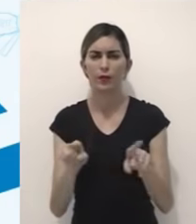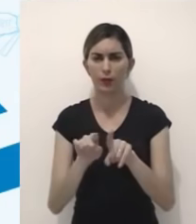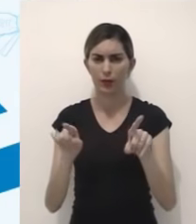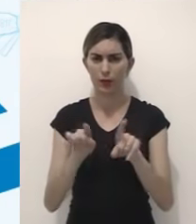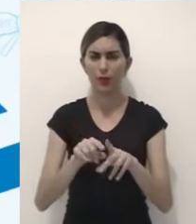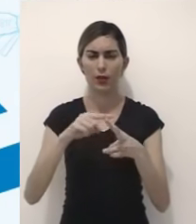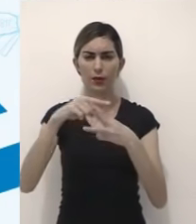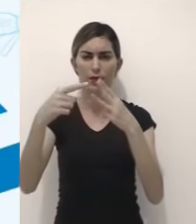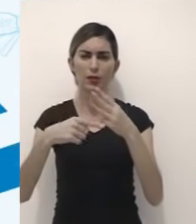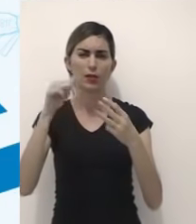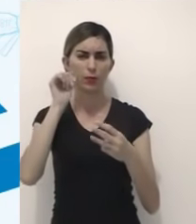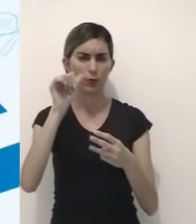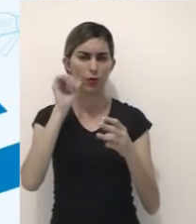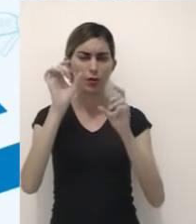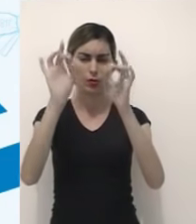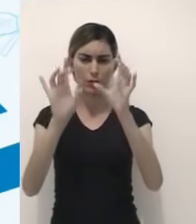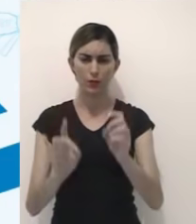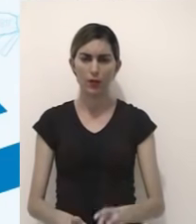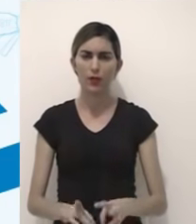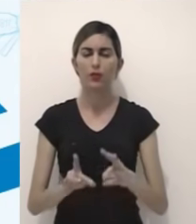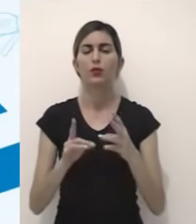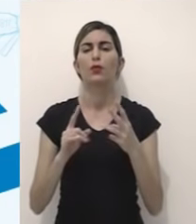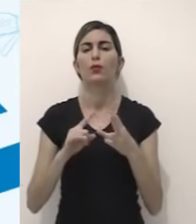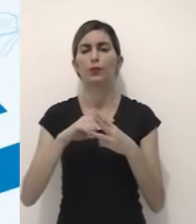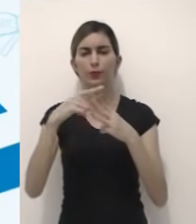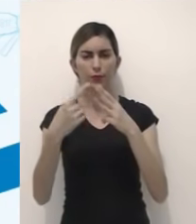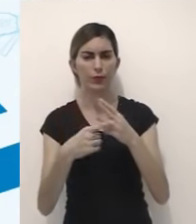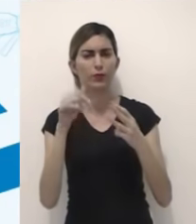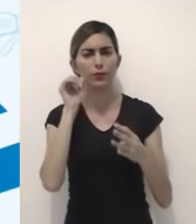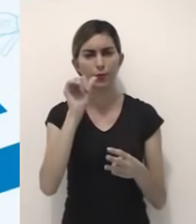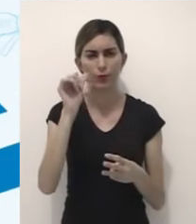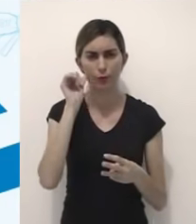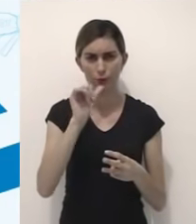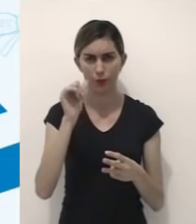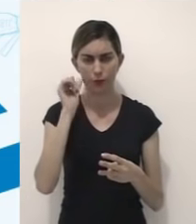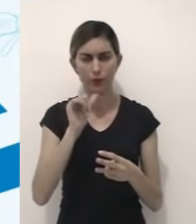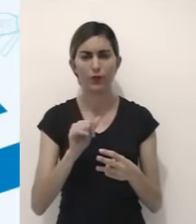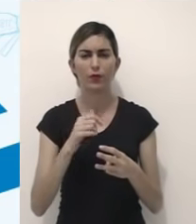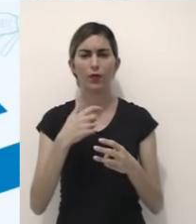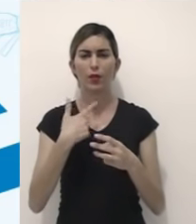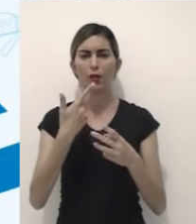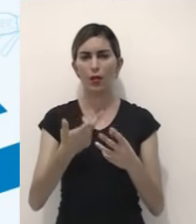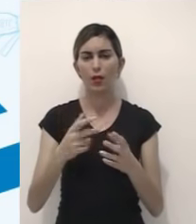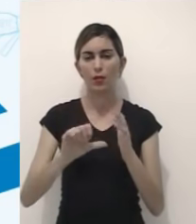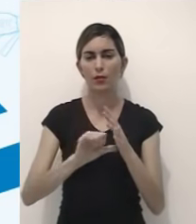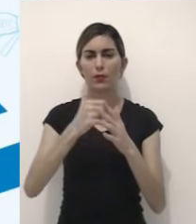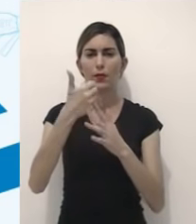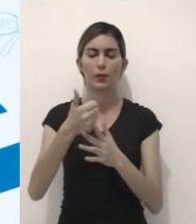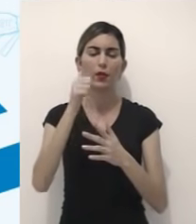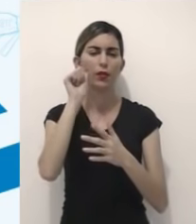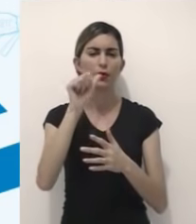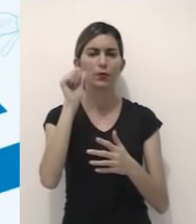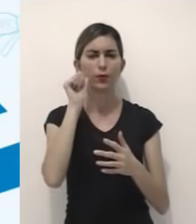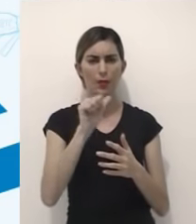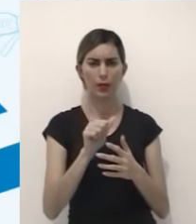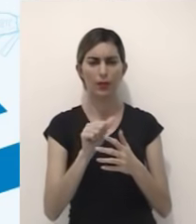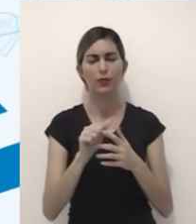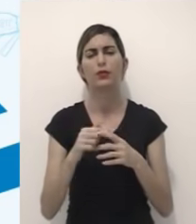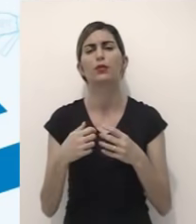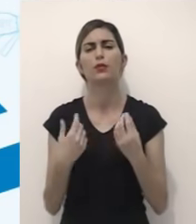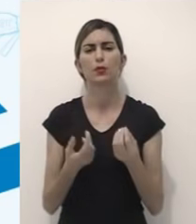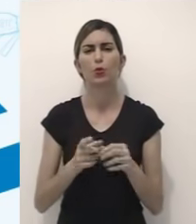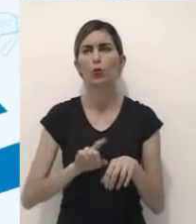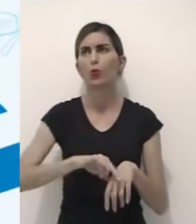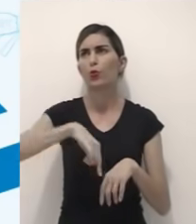falar também de 3 mulheres especiais, 3 mulheres e astronautas, que foram uma das primeiras